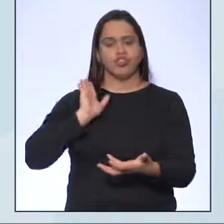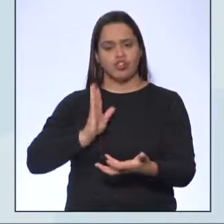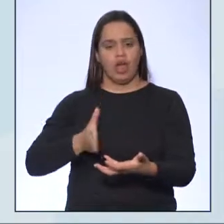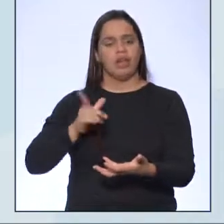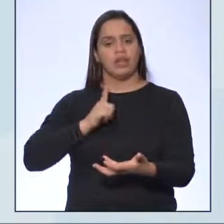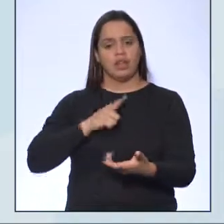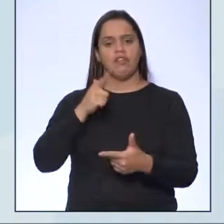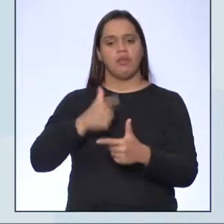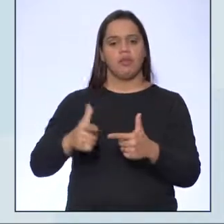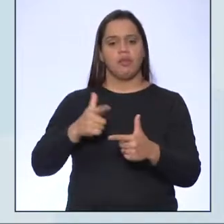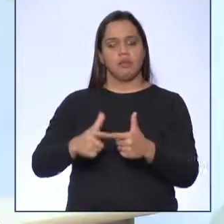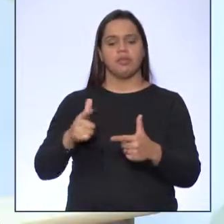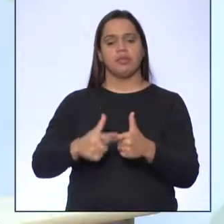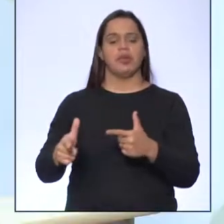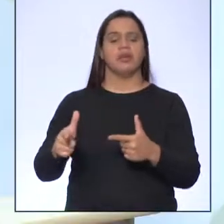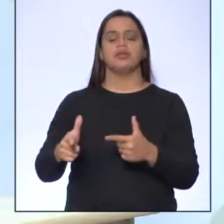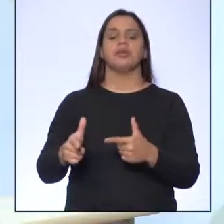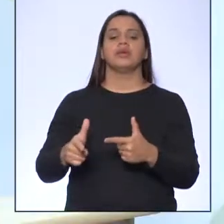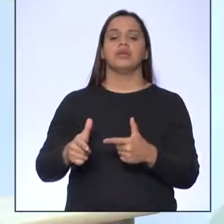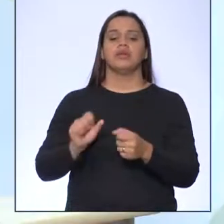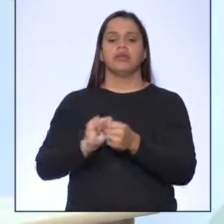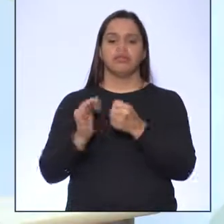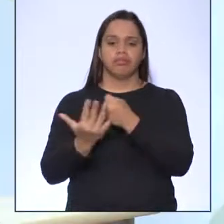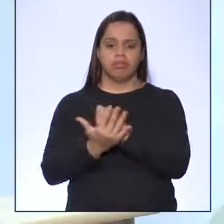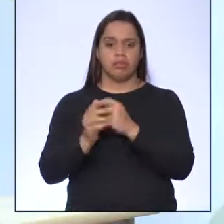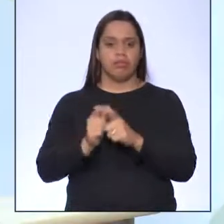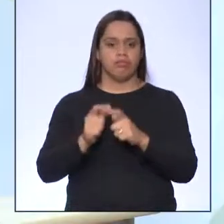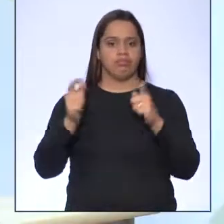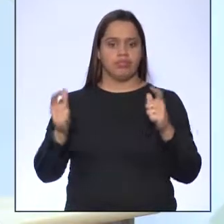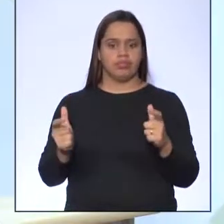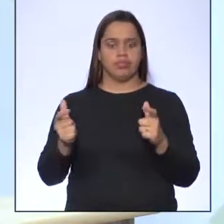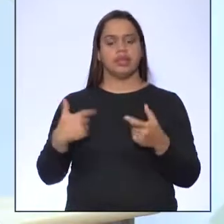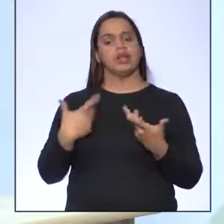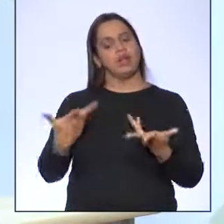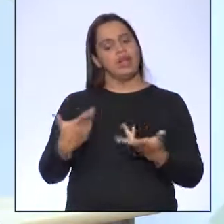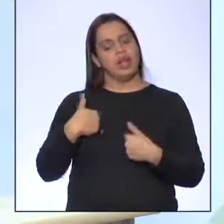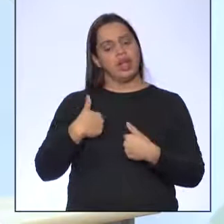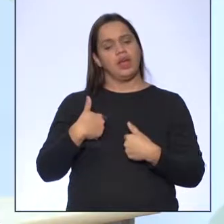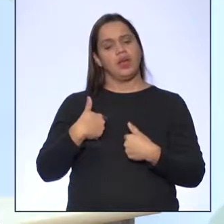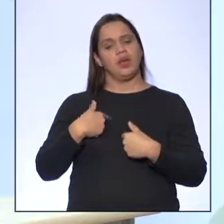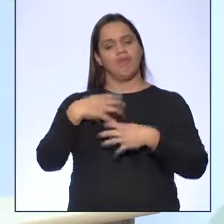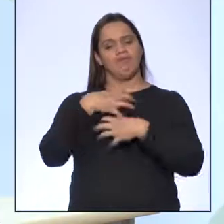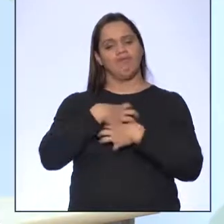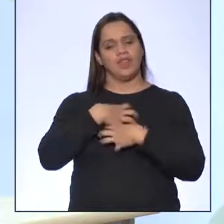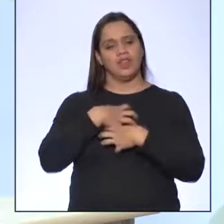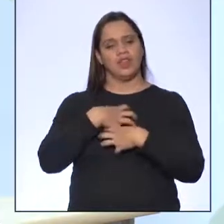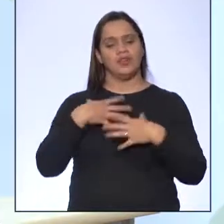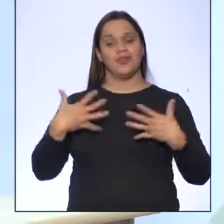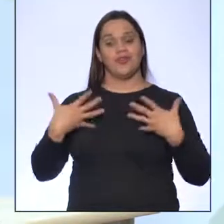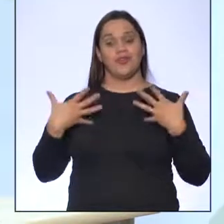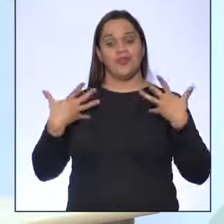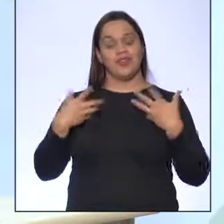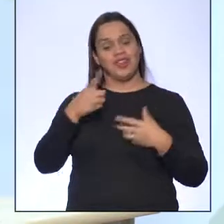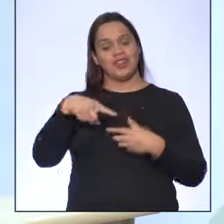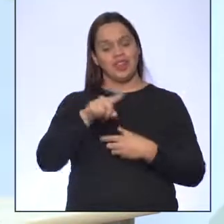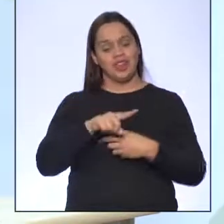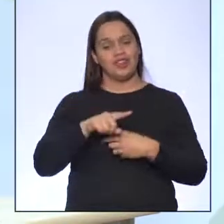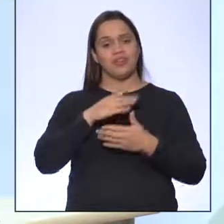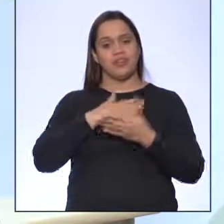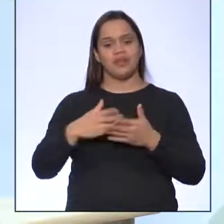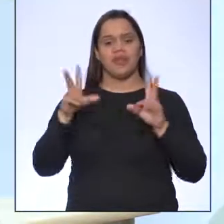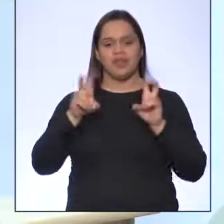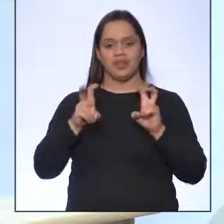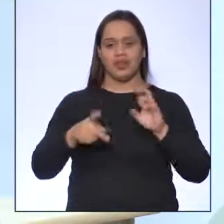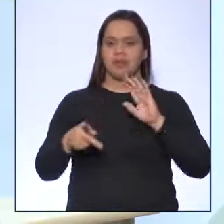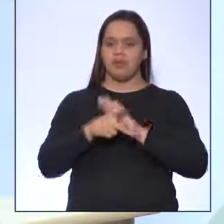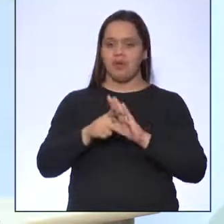já aumentadas. Então, eu fico muito contente de poder começar esse assunto com vocês sobre